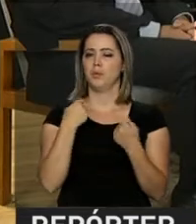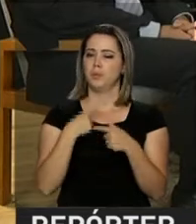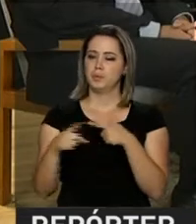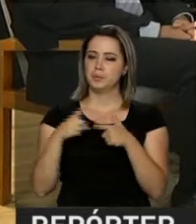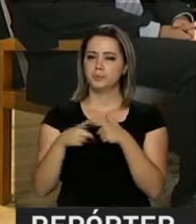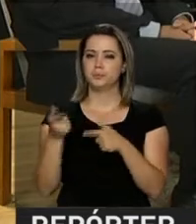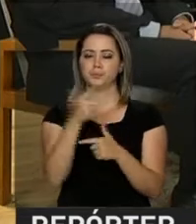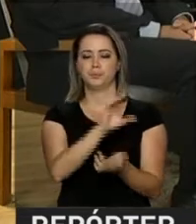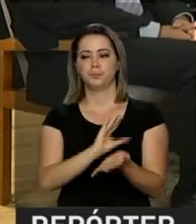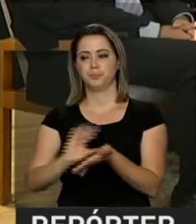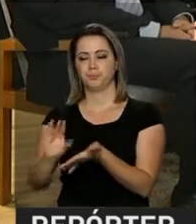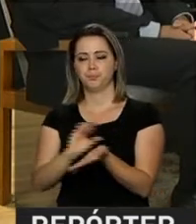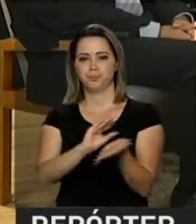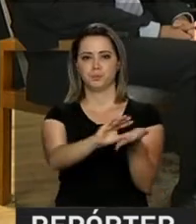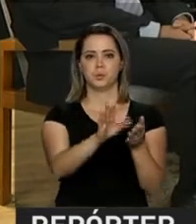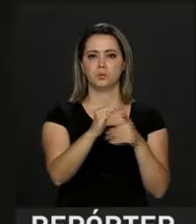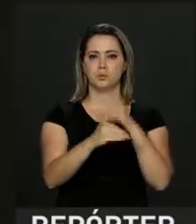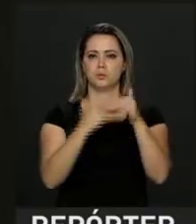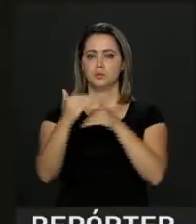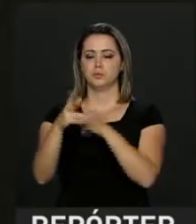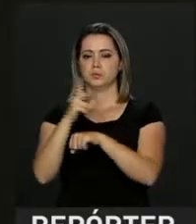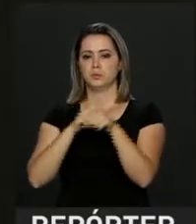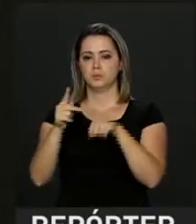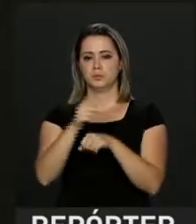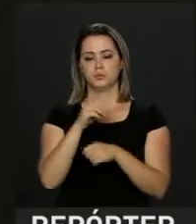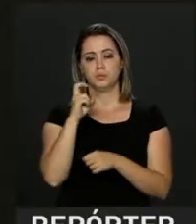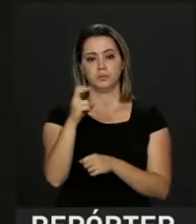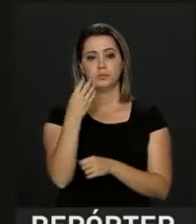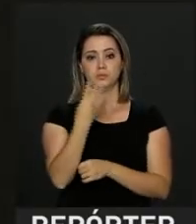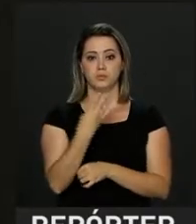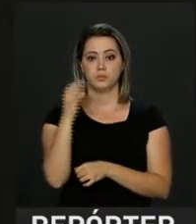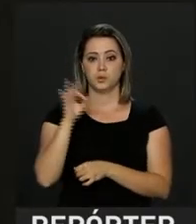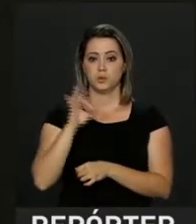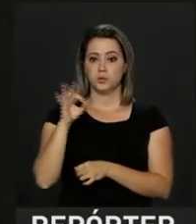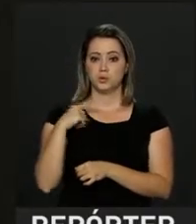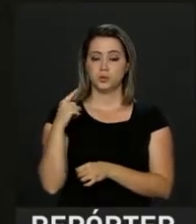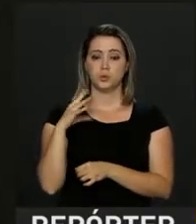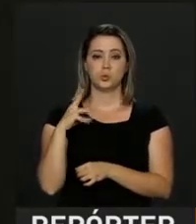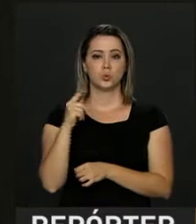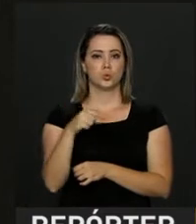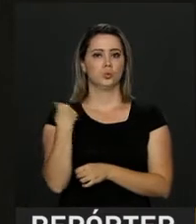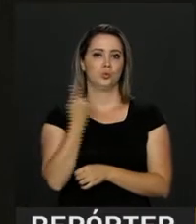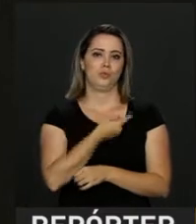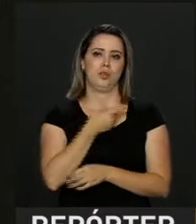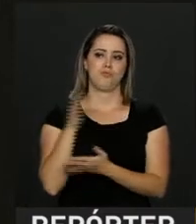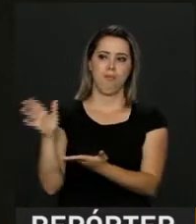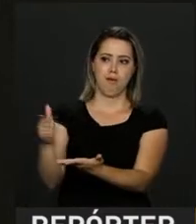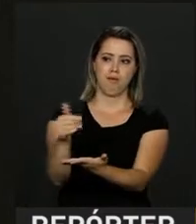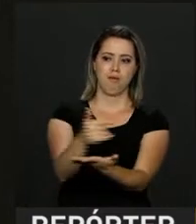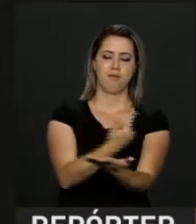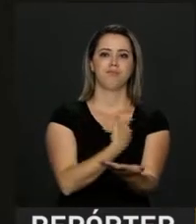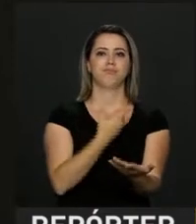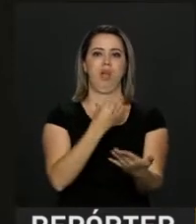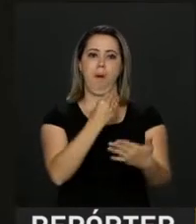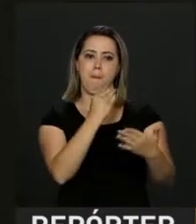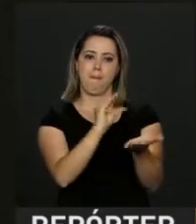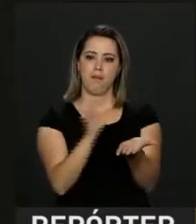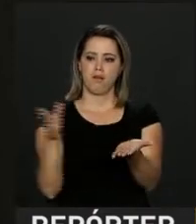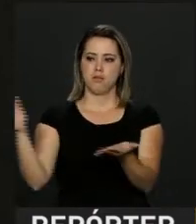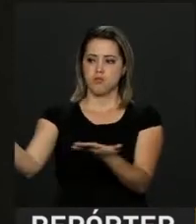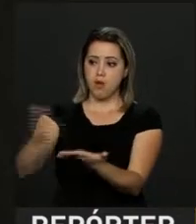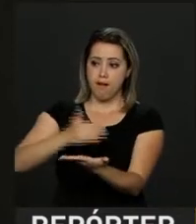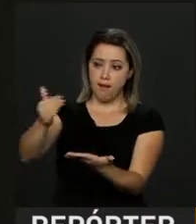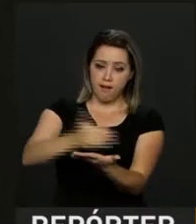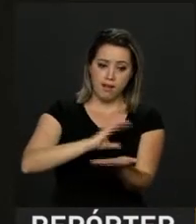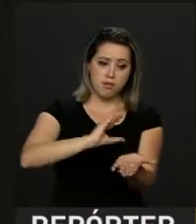eo crescimento do país 54% de tudo o que ele já arrecada da previdência então o que a gente dizia que está